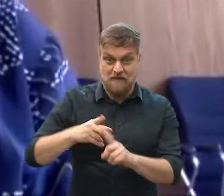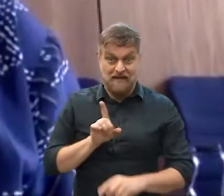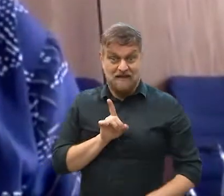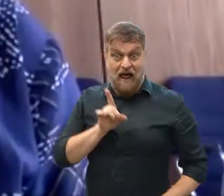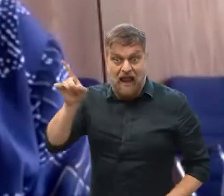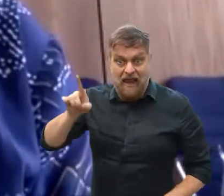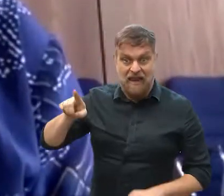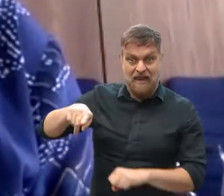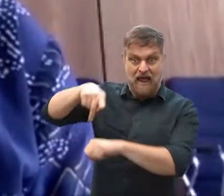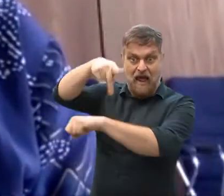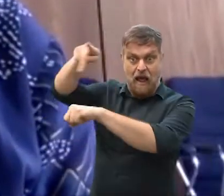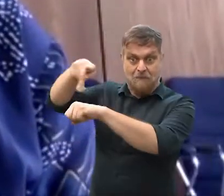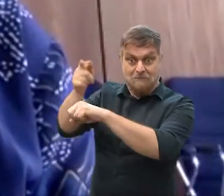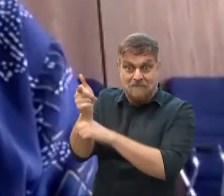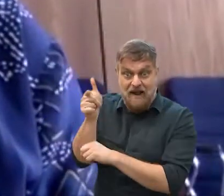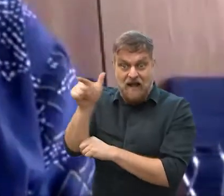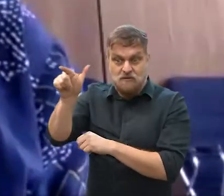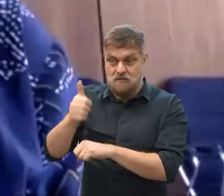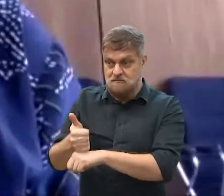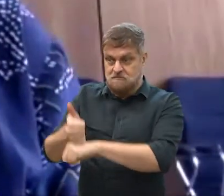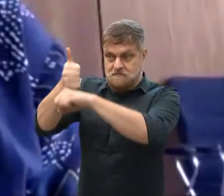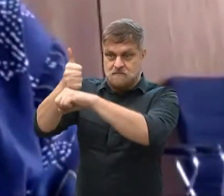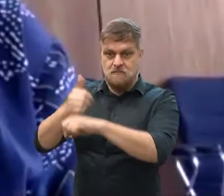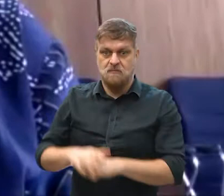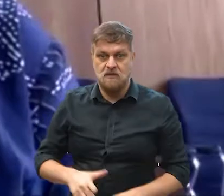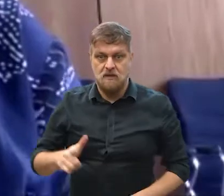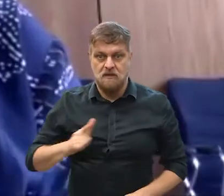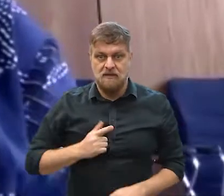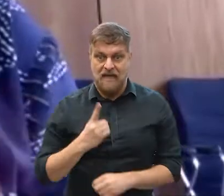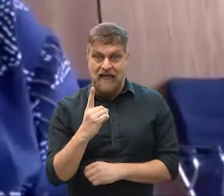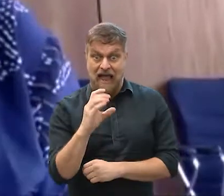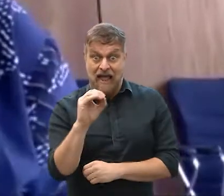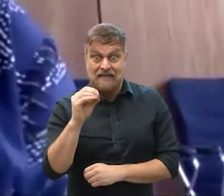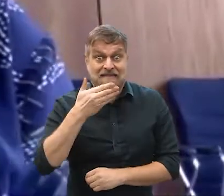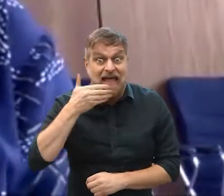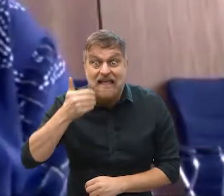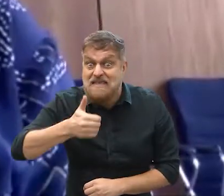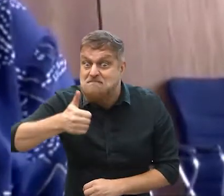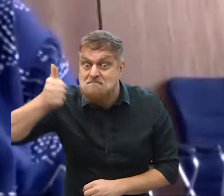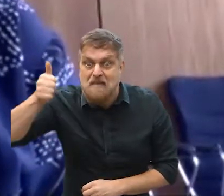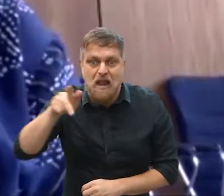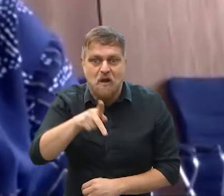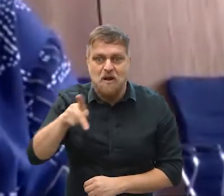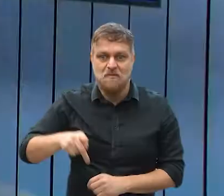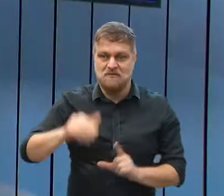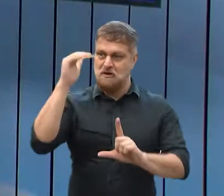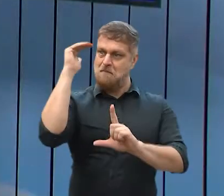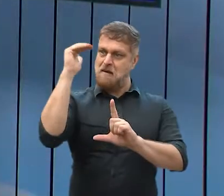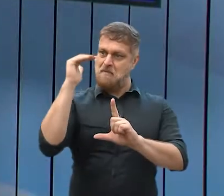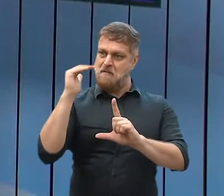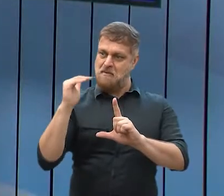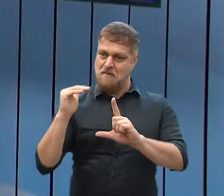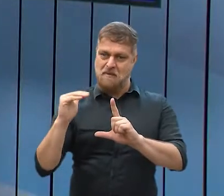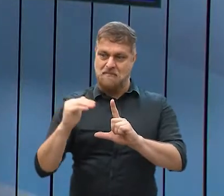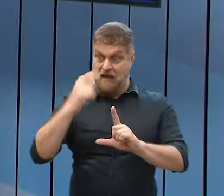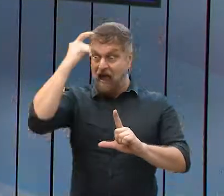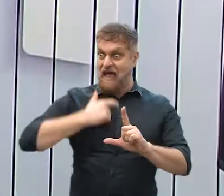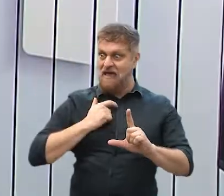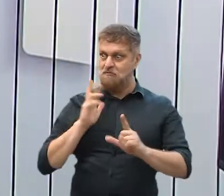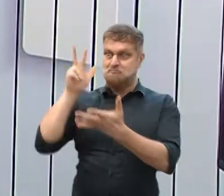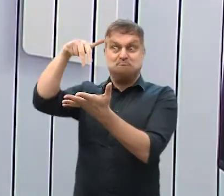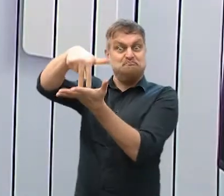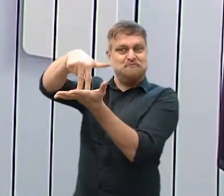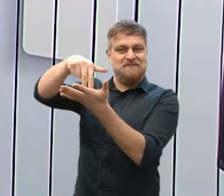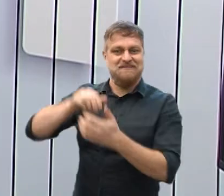passado para a segunda fase desse prêmio, né? Que me colocou entre, então, uma das 10 melhores professoras do mundo. Ah, muito